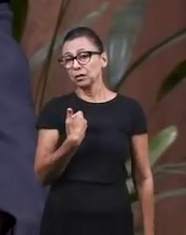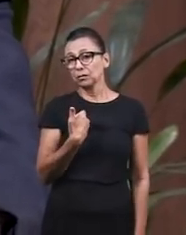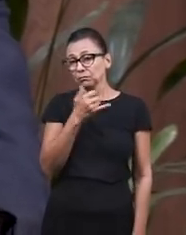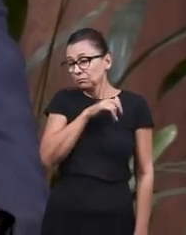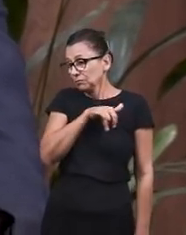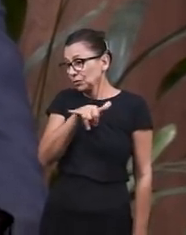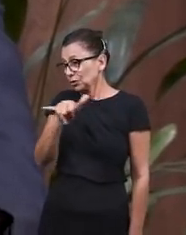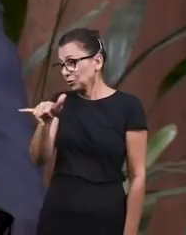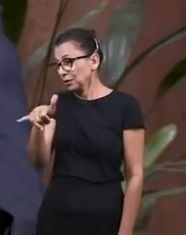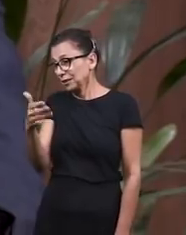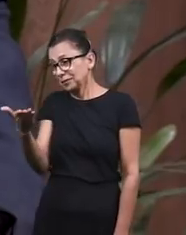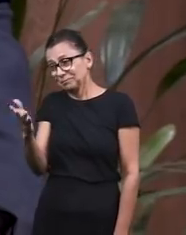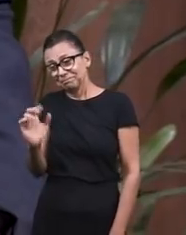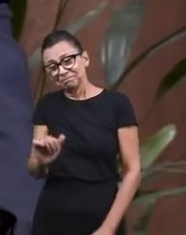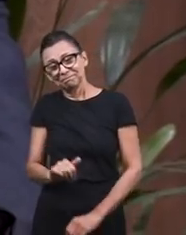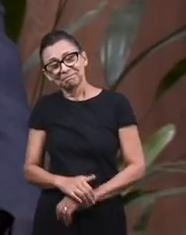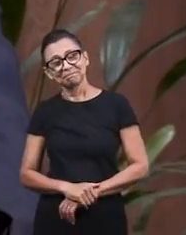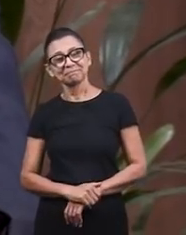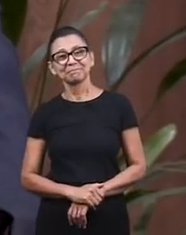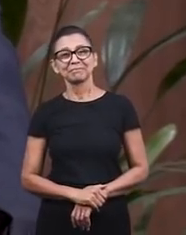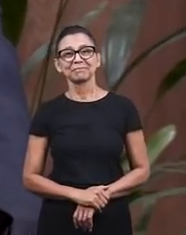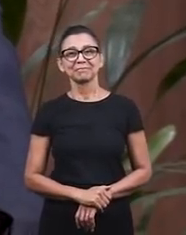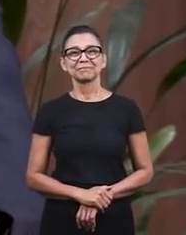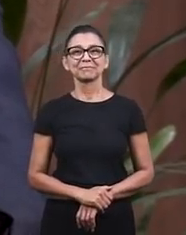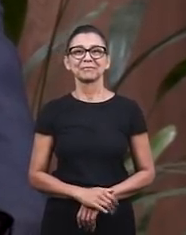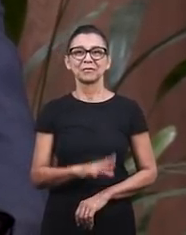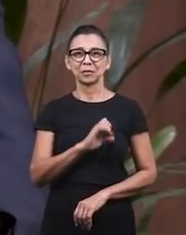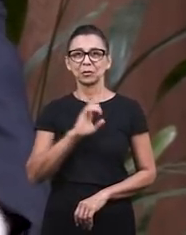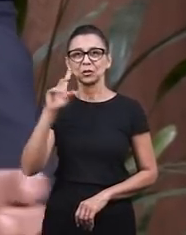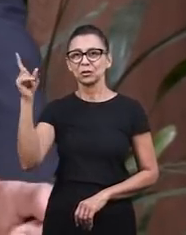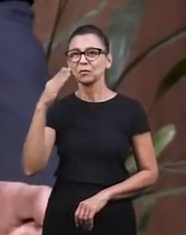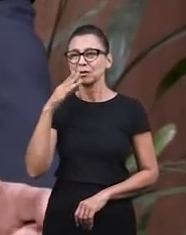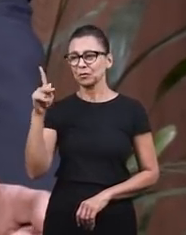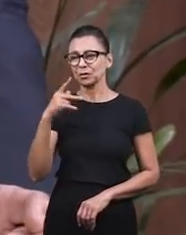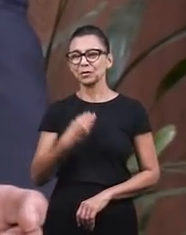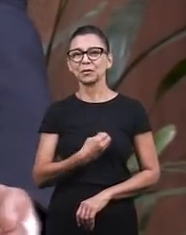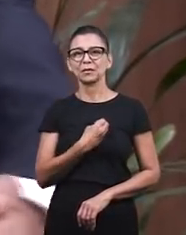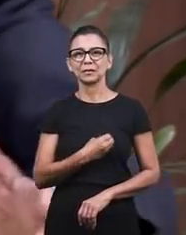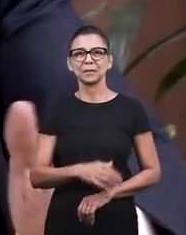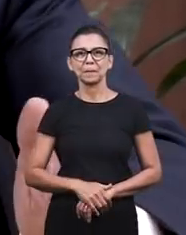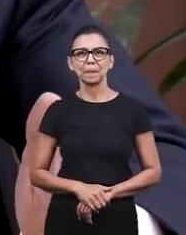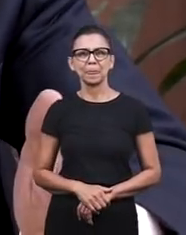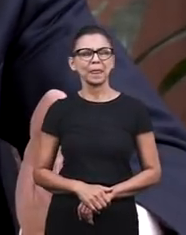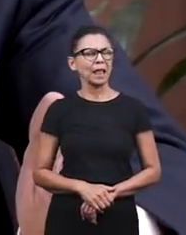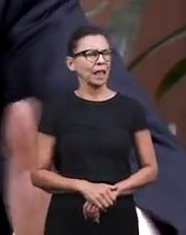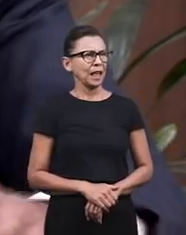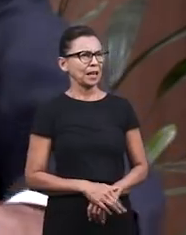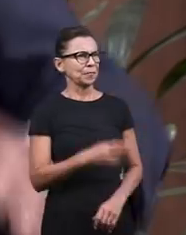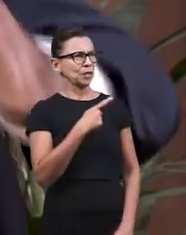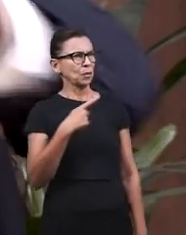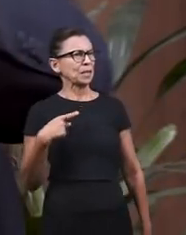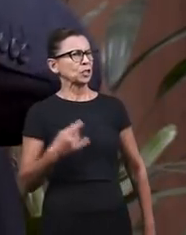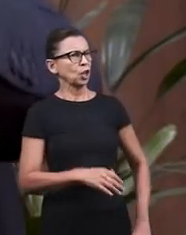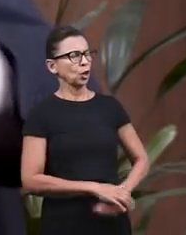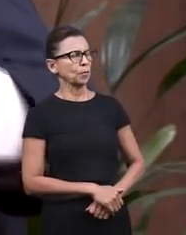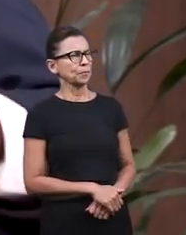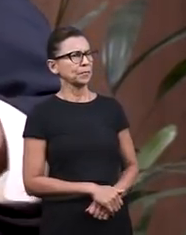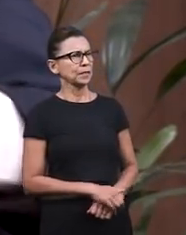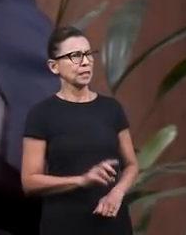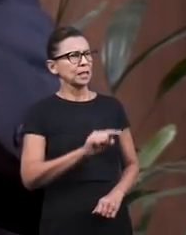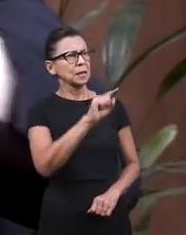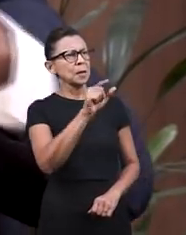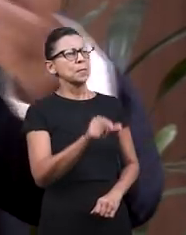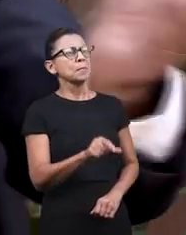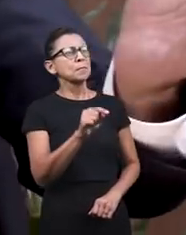que maravilharam a sua vida. Mas isso fala do amor de Deus pela sua vida. Isso é maravilhoso, né? Diz assim, quem teve o dom? Né? Quem foi que teve